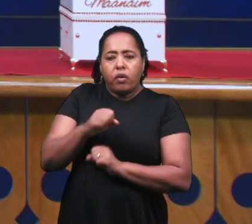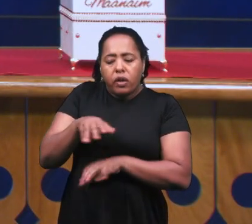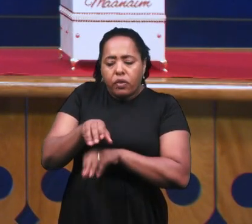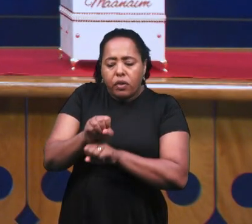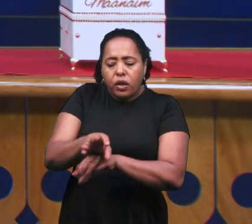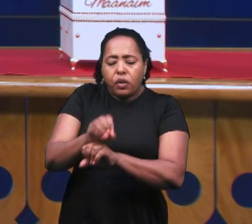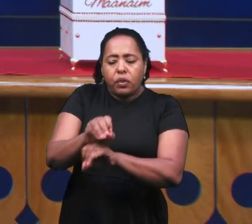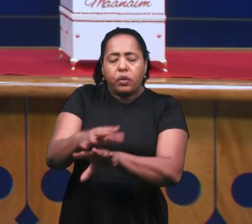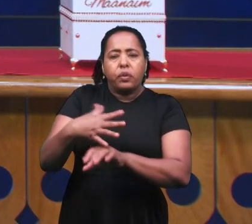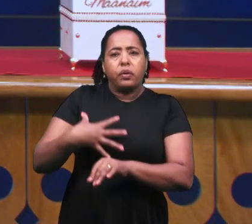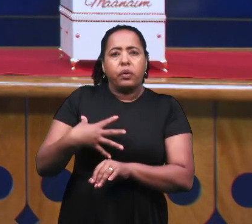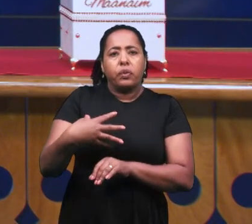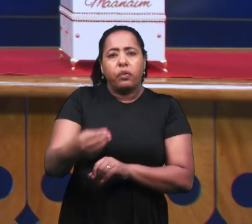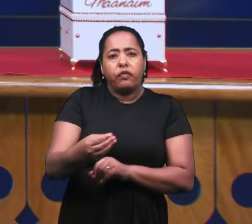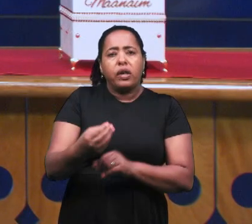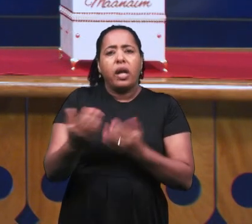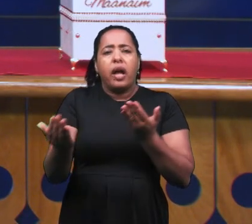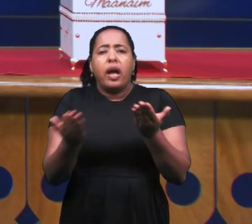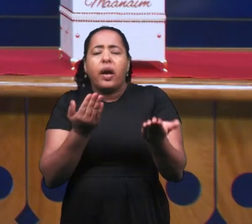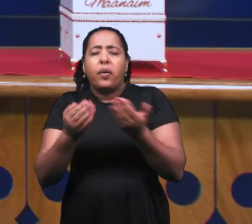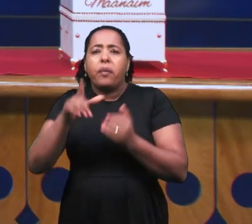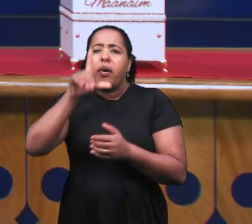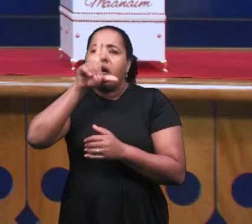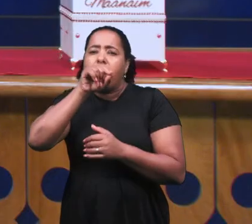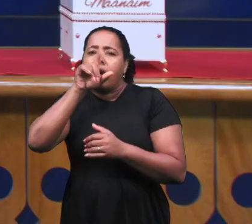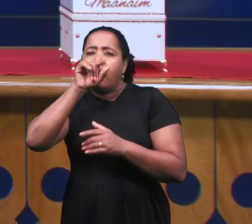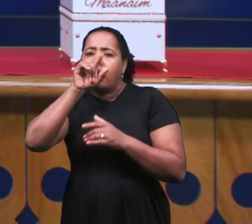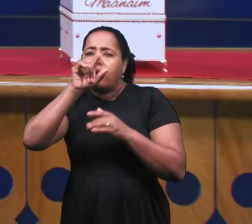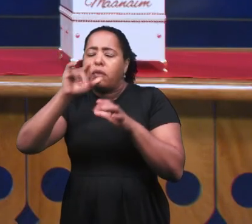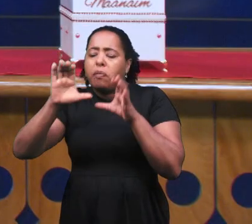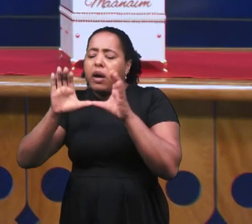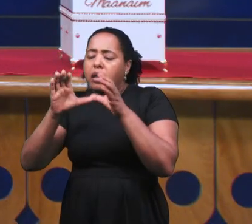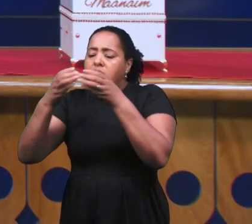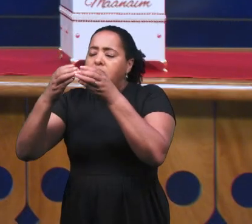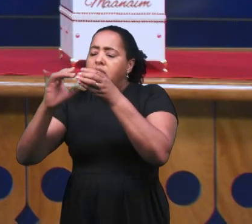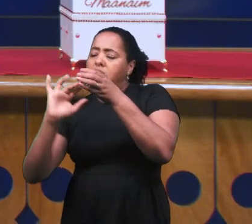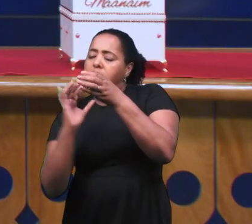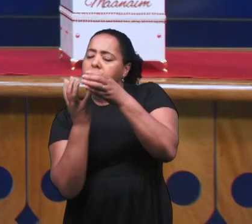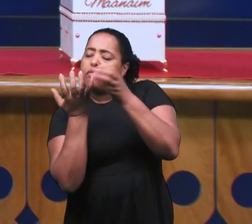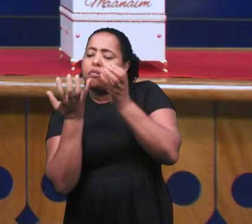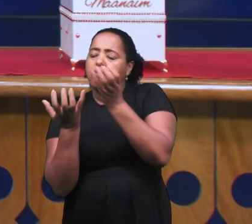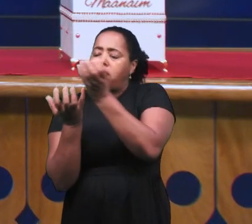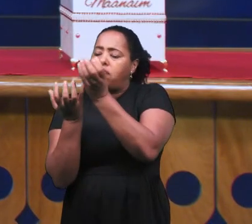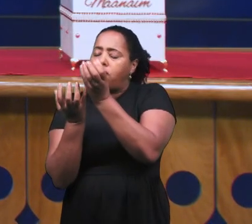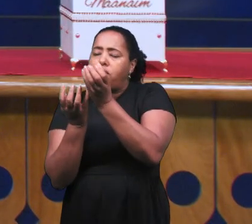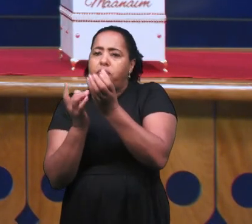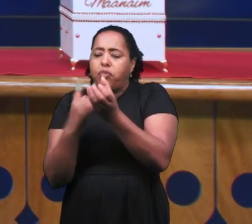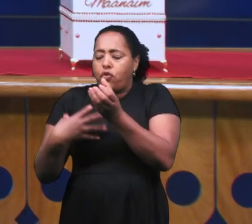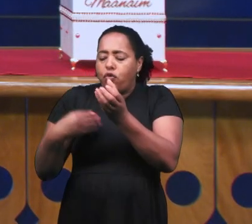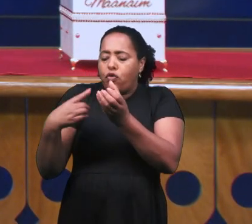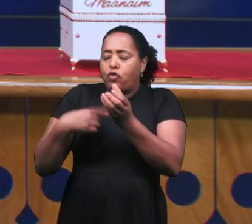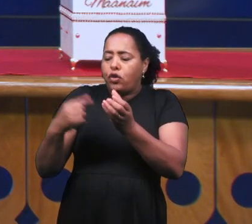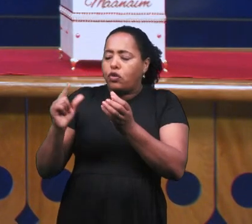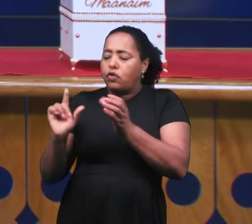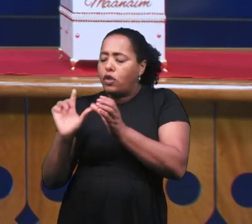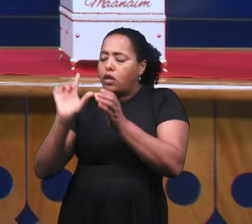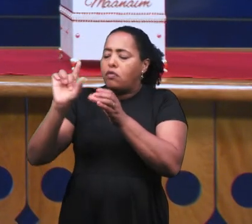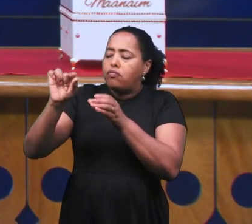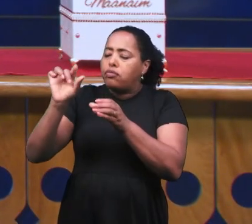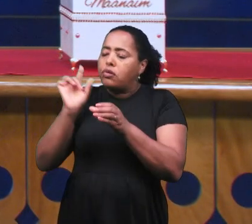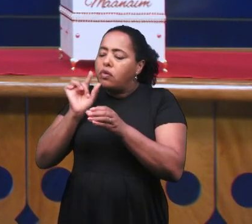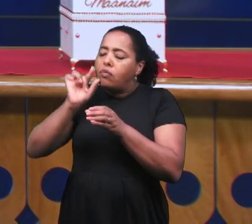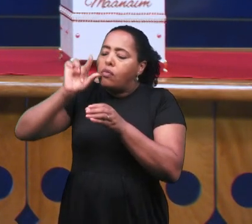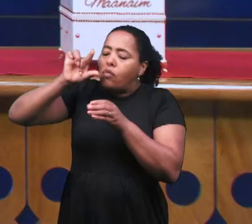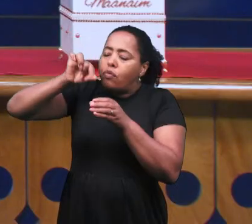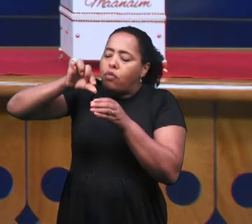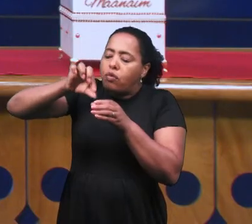É como o pássaro, né? Que vai ali com seus filhotes ali, abrigando seus filhotes. Então, ele não deixa, né?